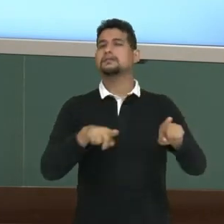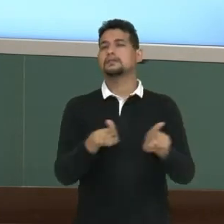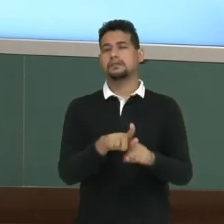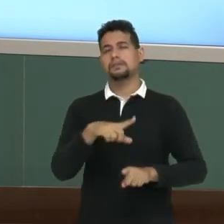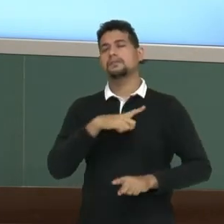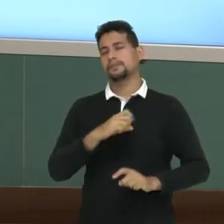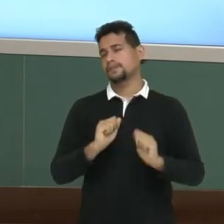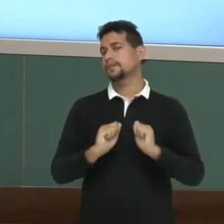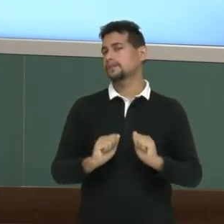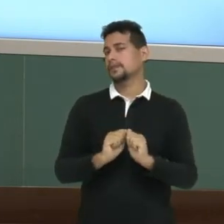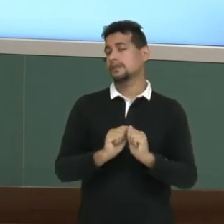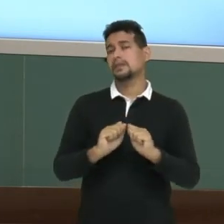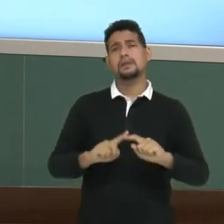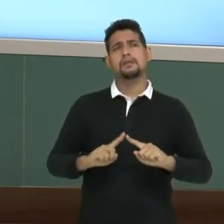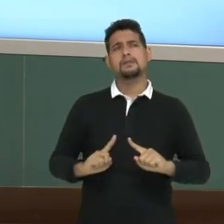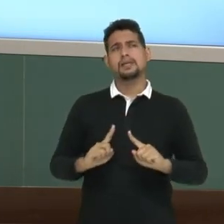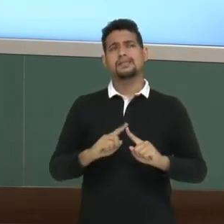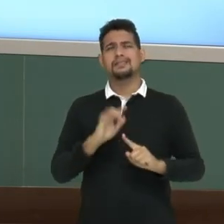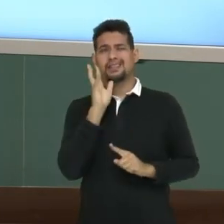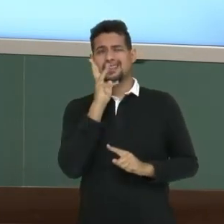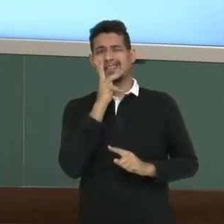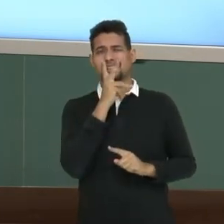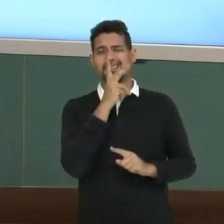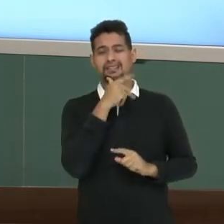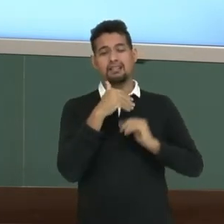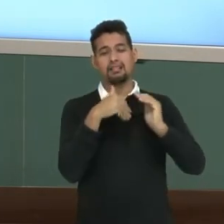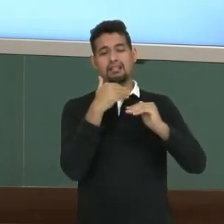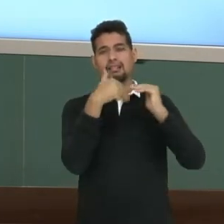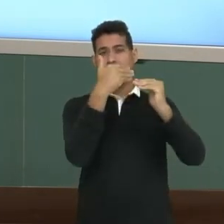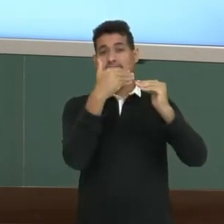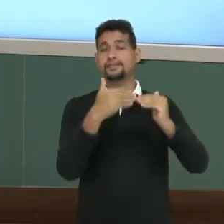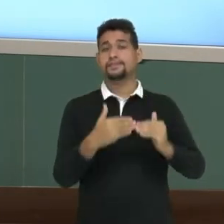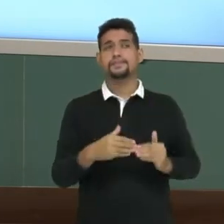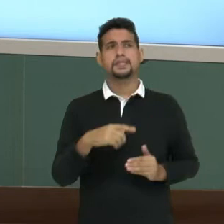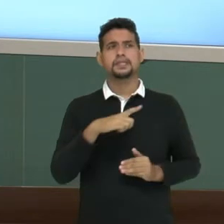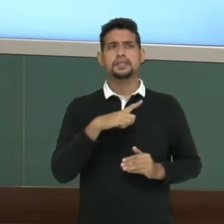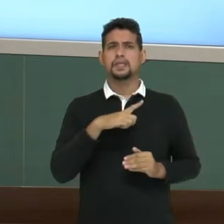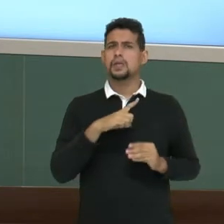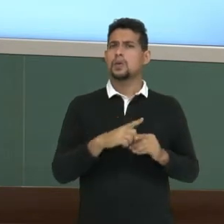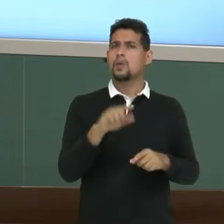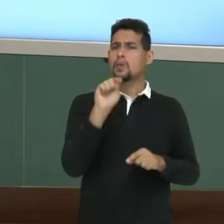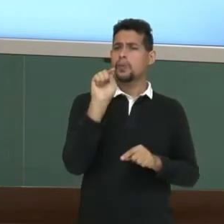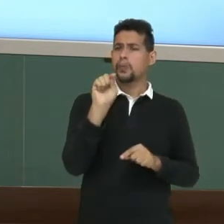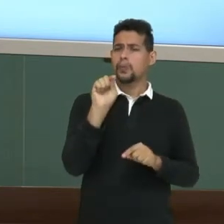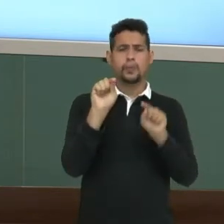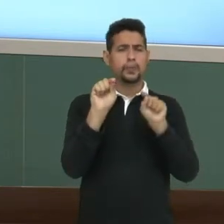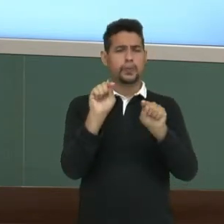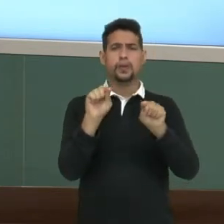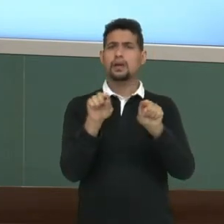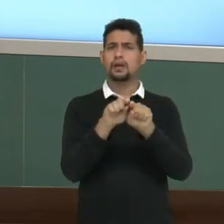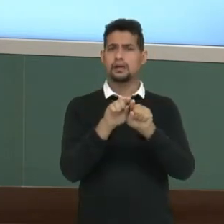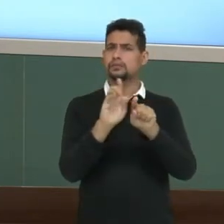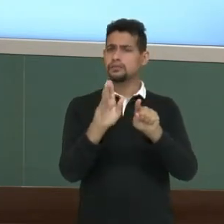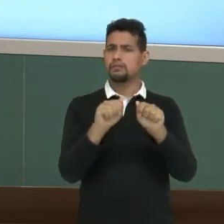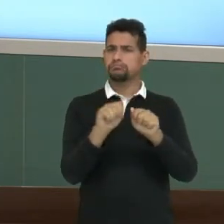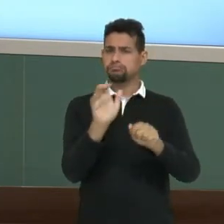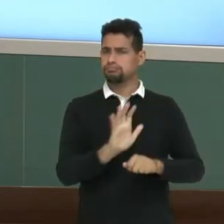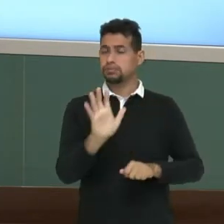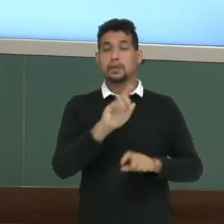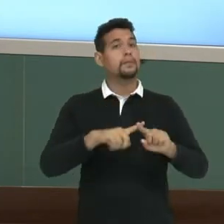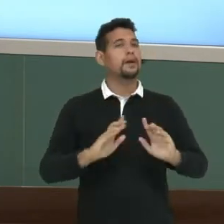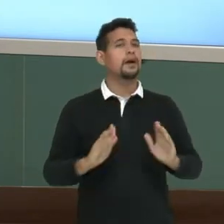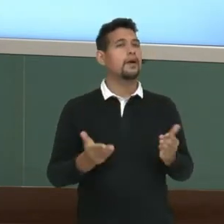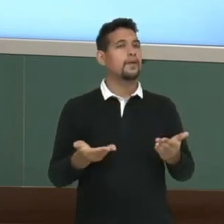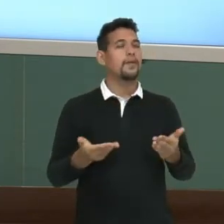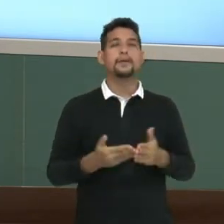para fazer, mas eu daria um pouquinho mais de trabalho. Então, eu tenho aqui o ponto e tenho a equação da reta que já está na forma geral.